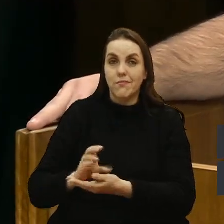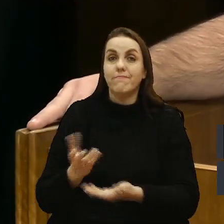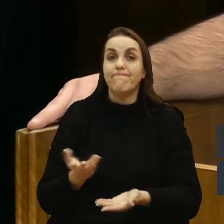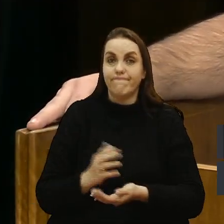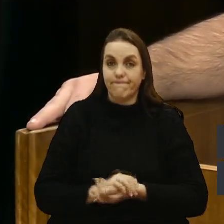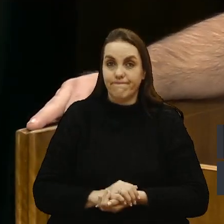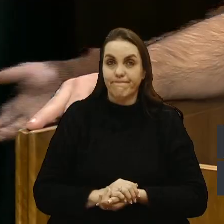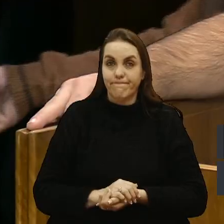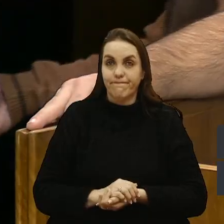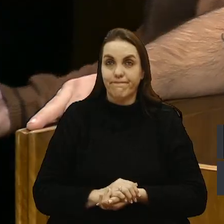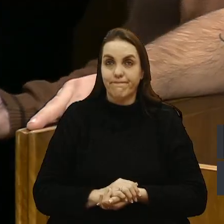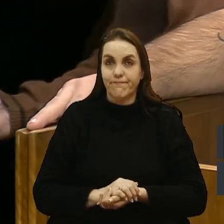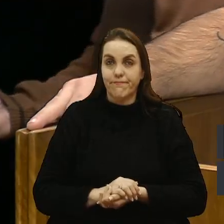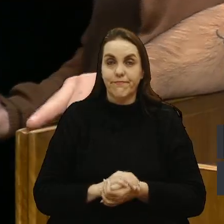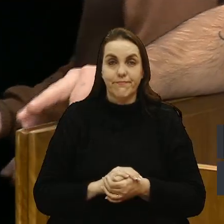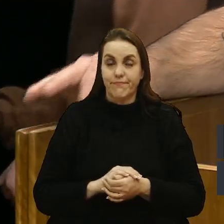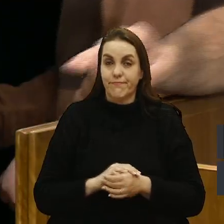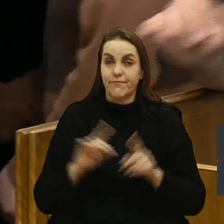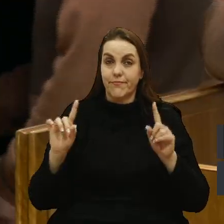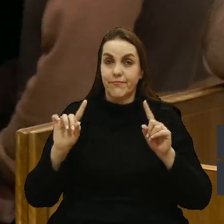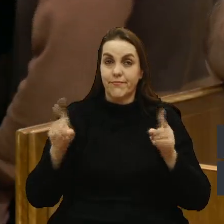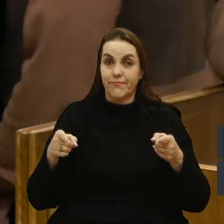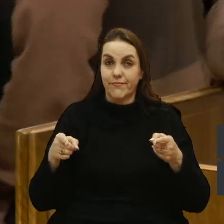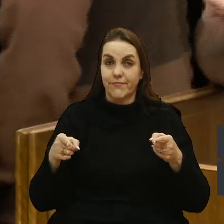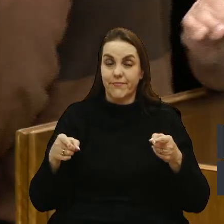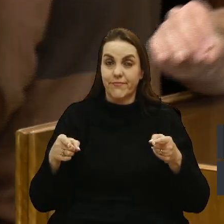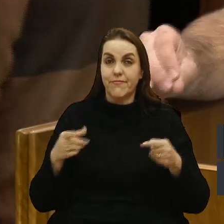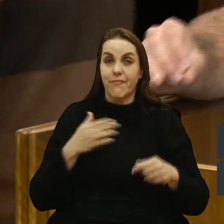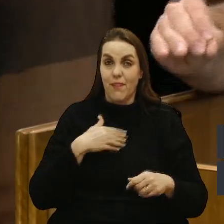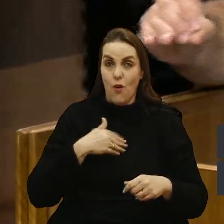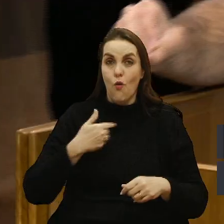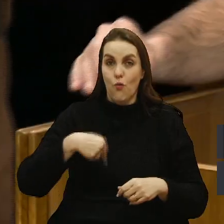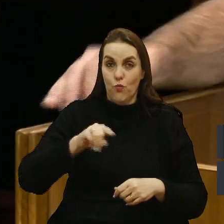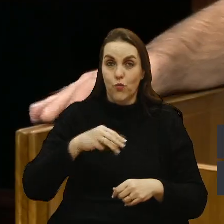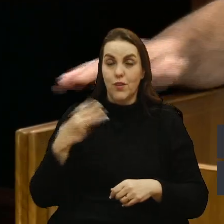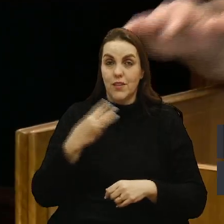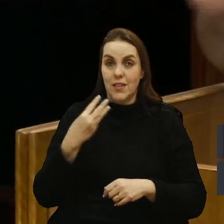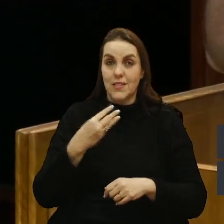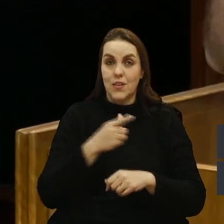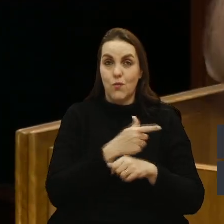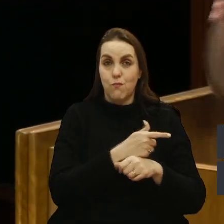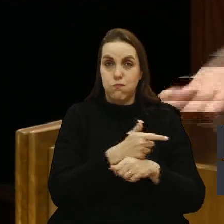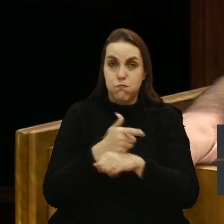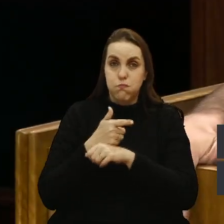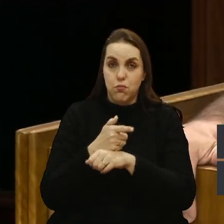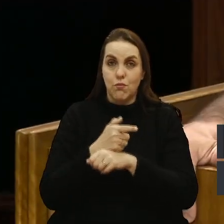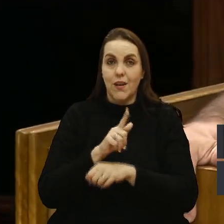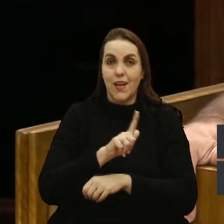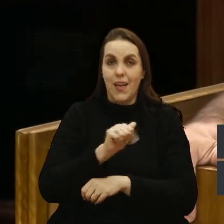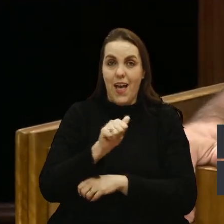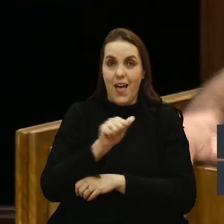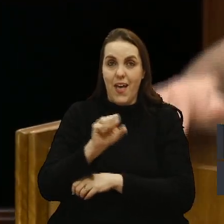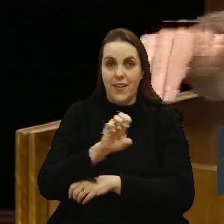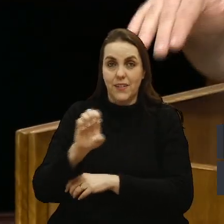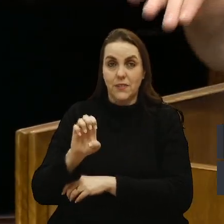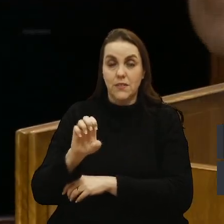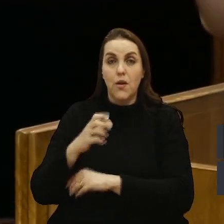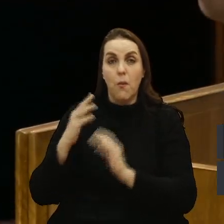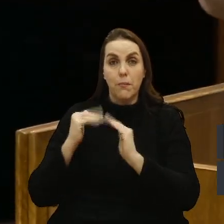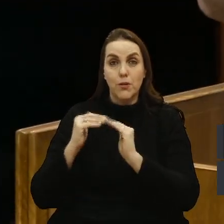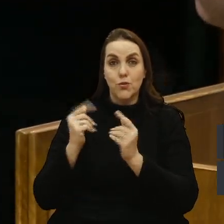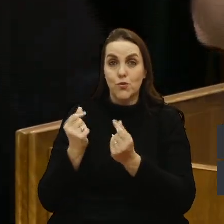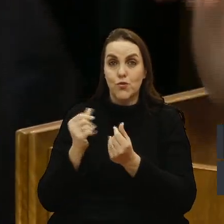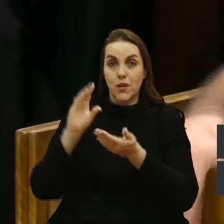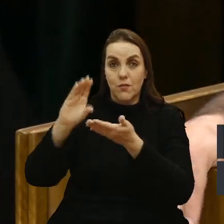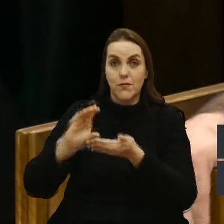E eu trago um breve parênteses. Fui no 3º grupo de artilharia antiaérea, eles me solicitaram recurso. O deputado